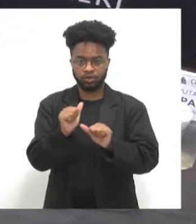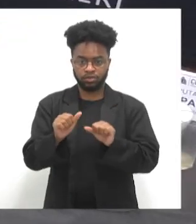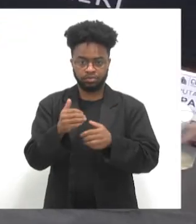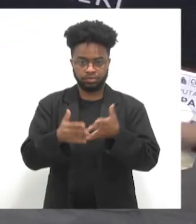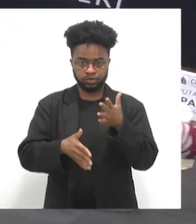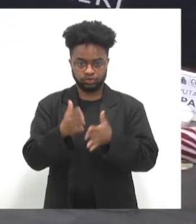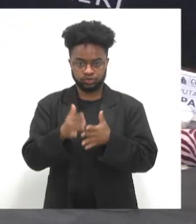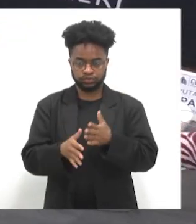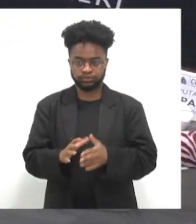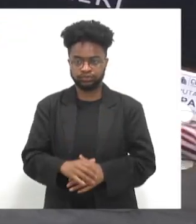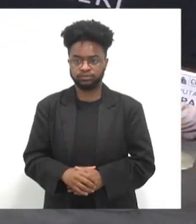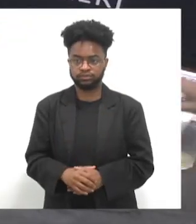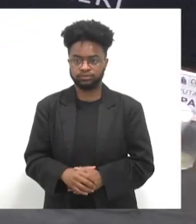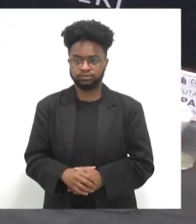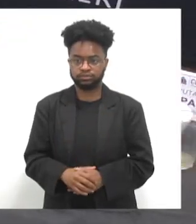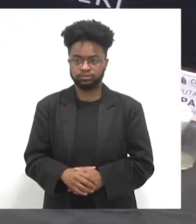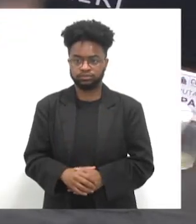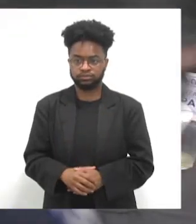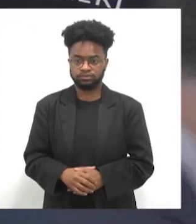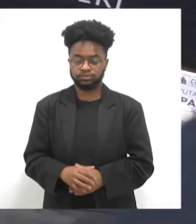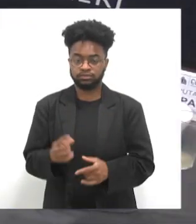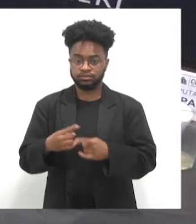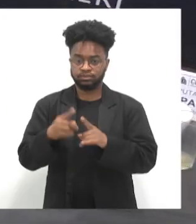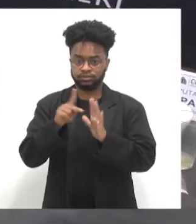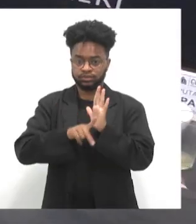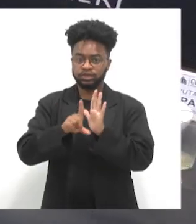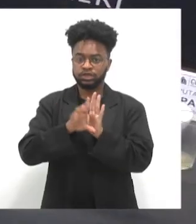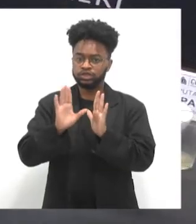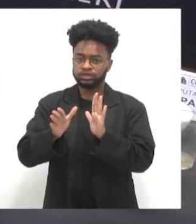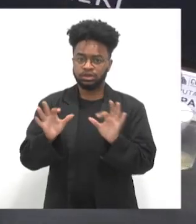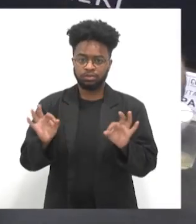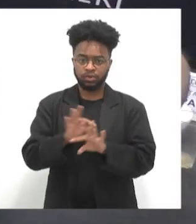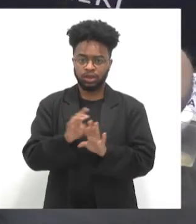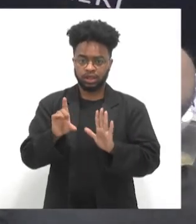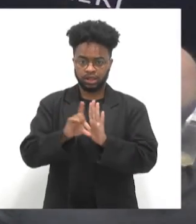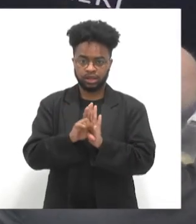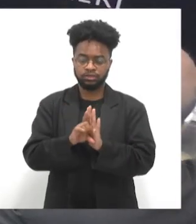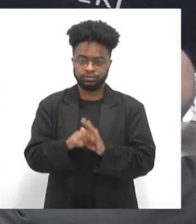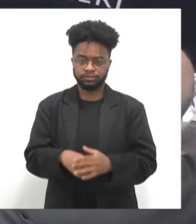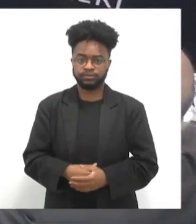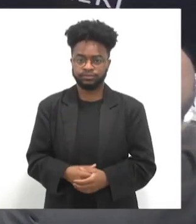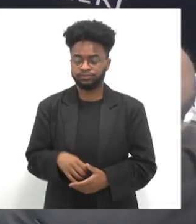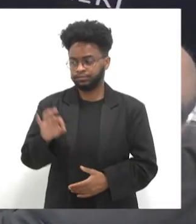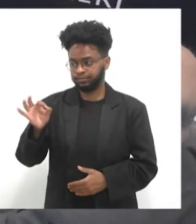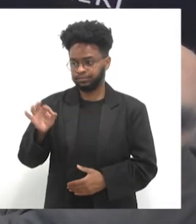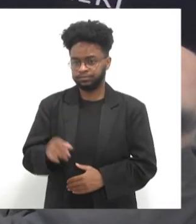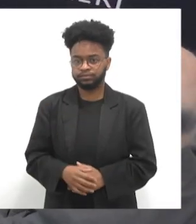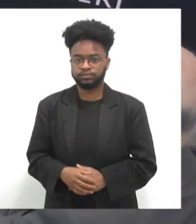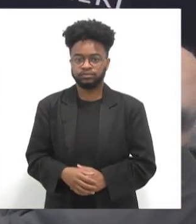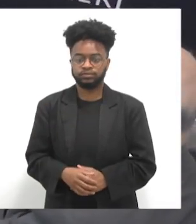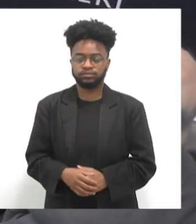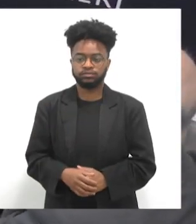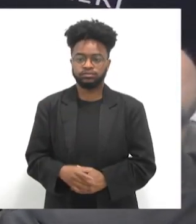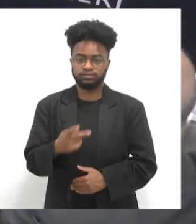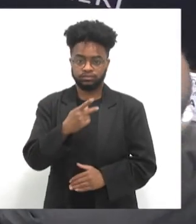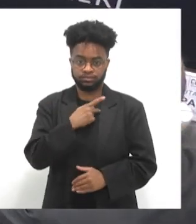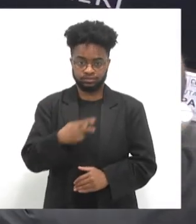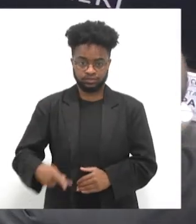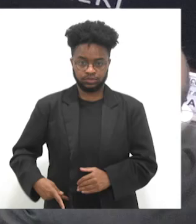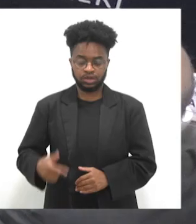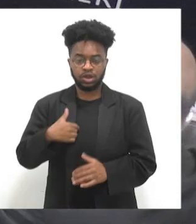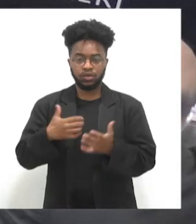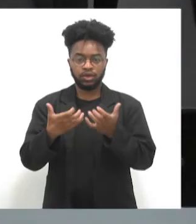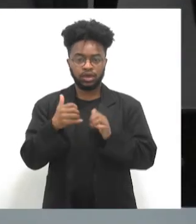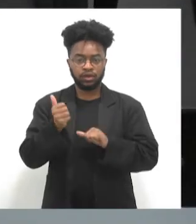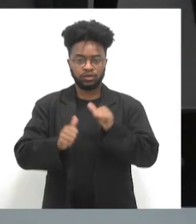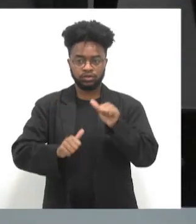prejudicabilidade. Até porque aquele PL já virou lei, é exatamente Exato, isso. Tá exatamente. Certo. Presidente, eu queria uma observação sobre